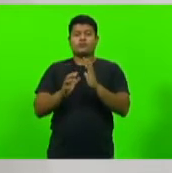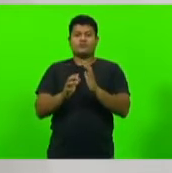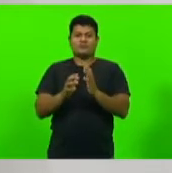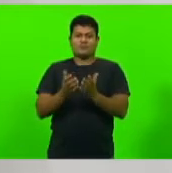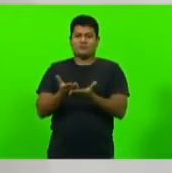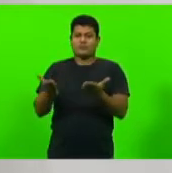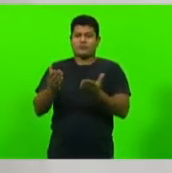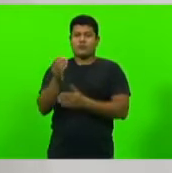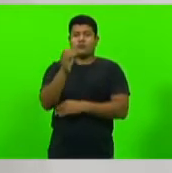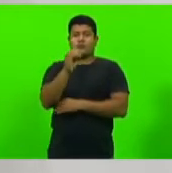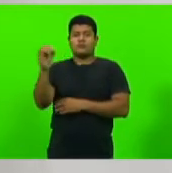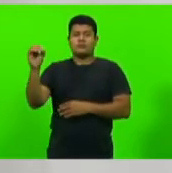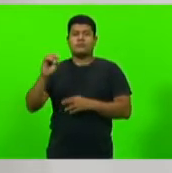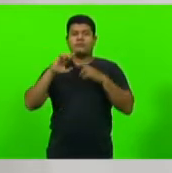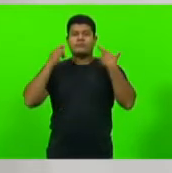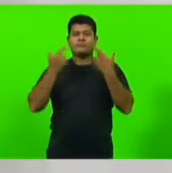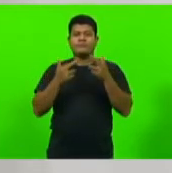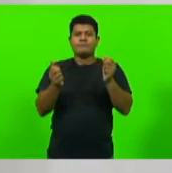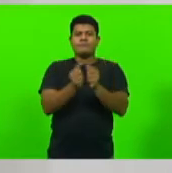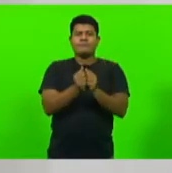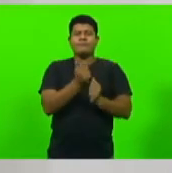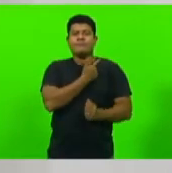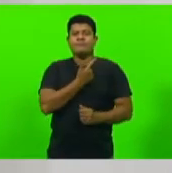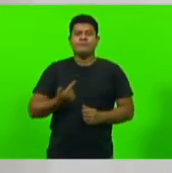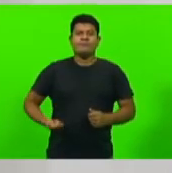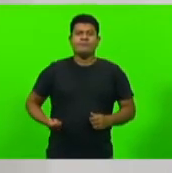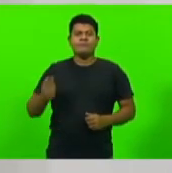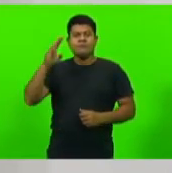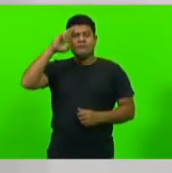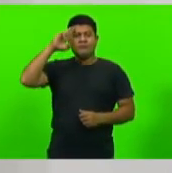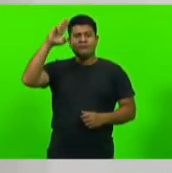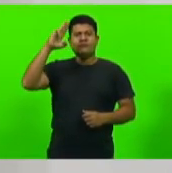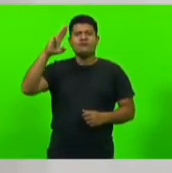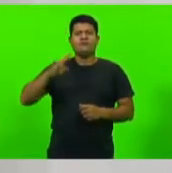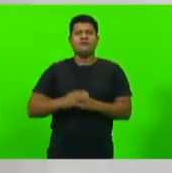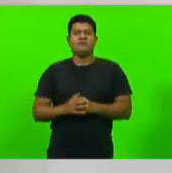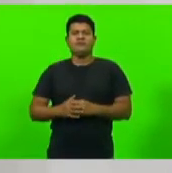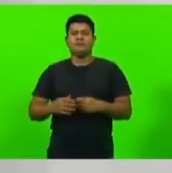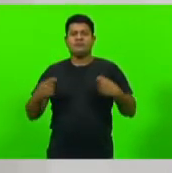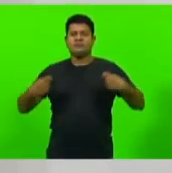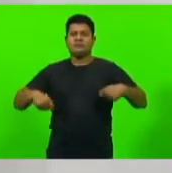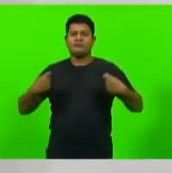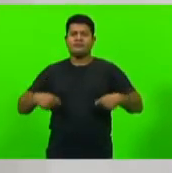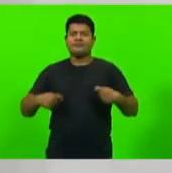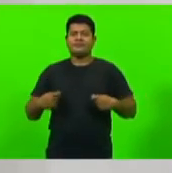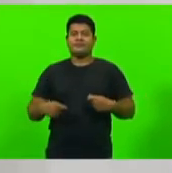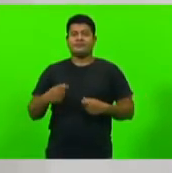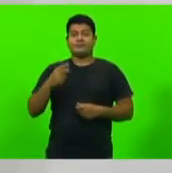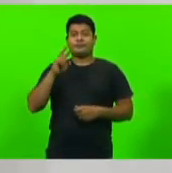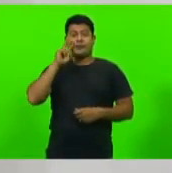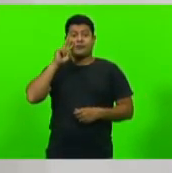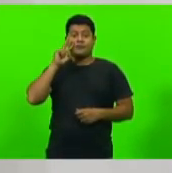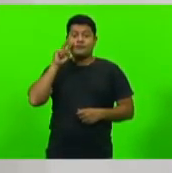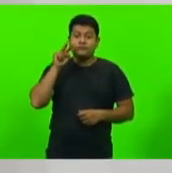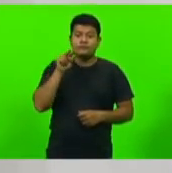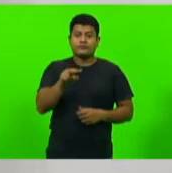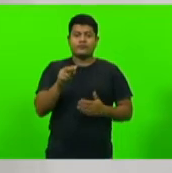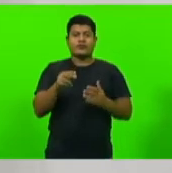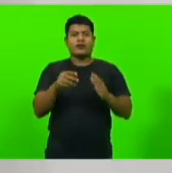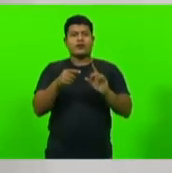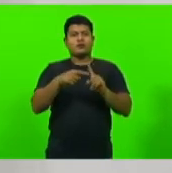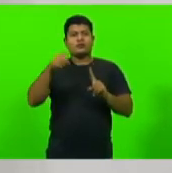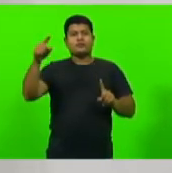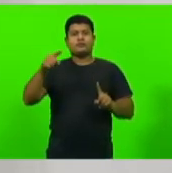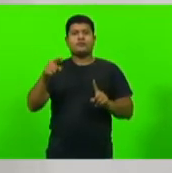o governador hoje, e também para o próprio governador, que olhe esses estudos e esses levantamentos que estão lá da Defesa